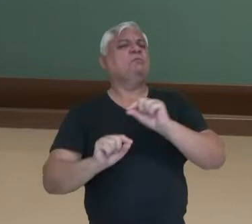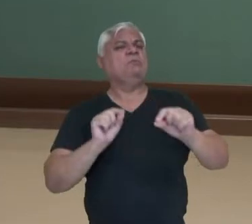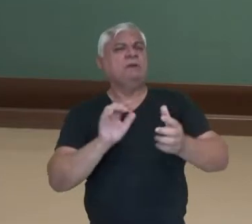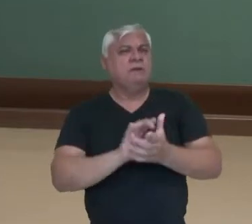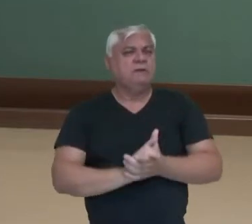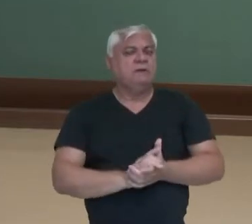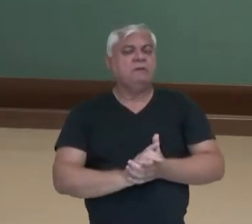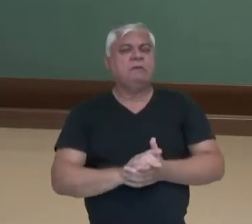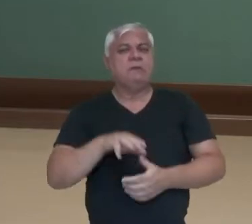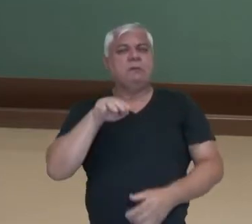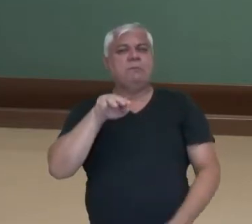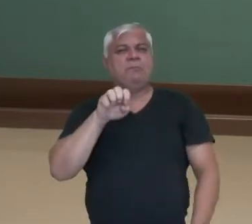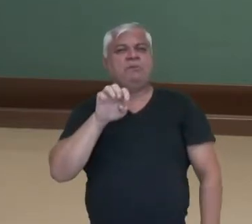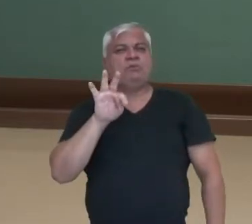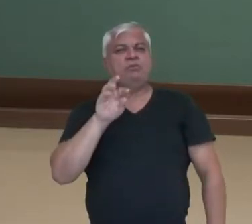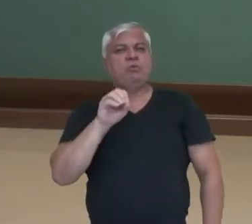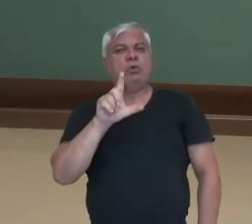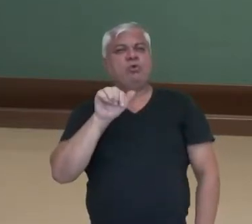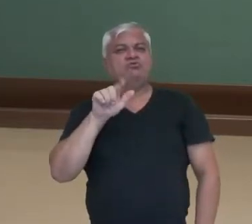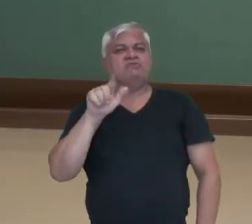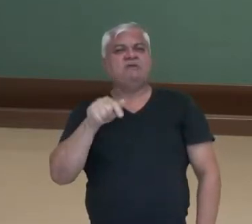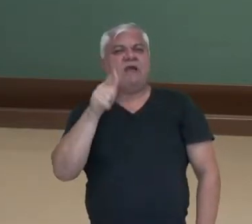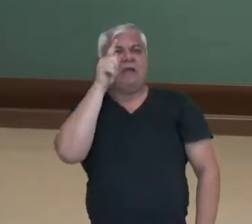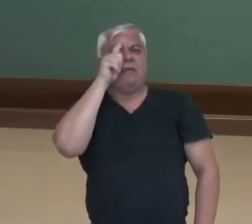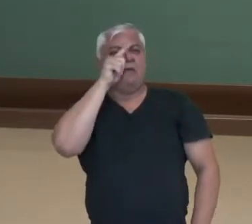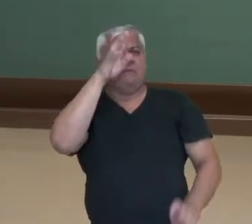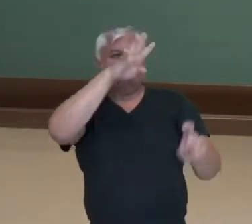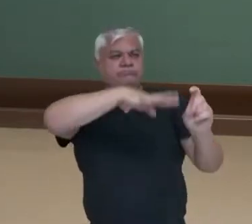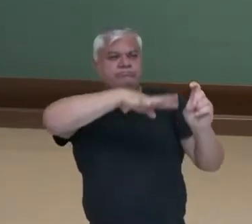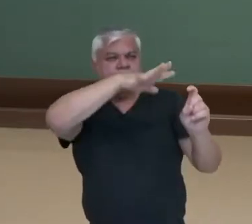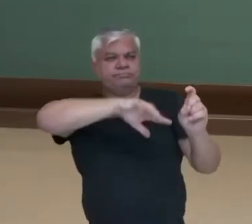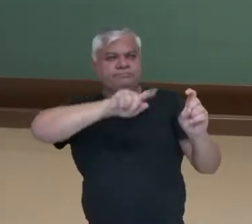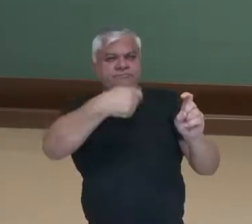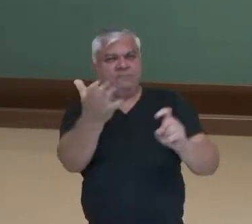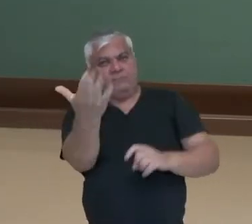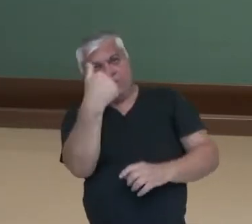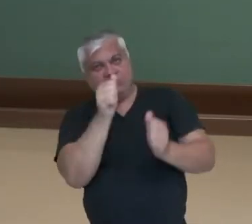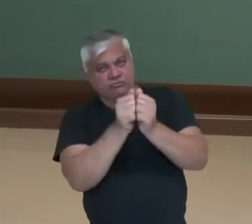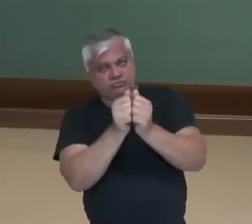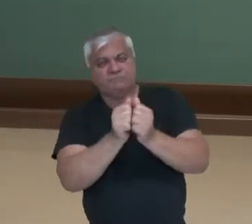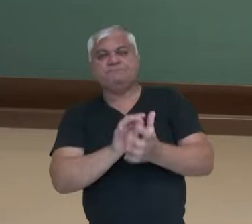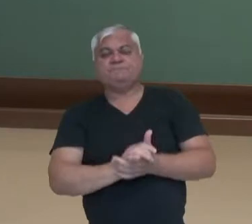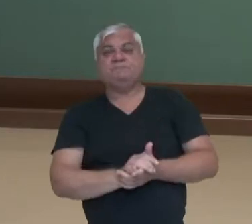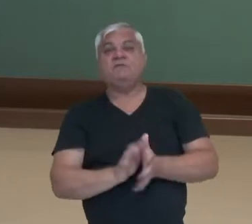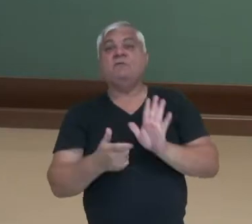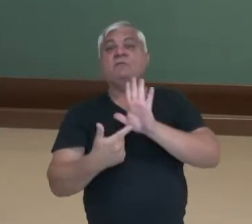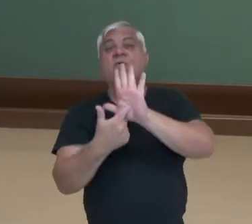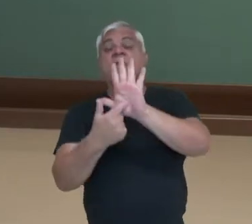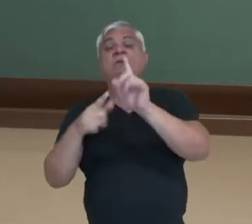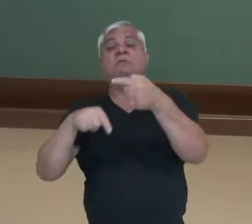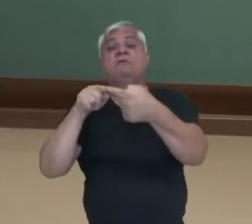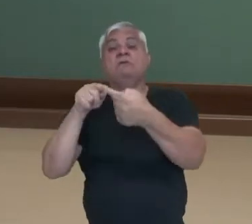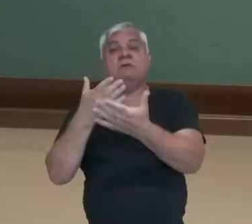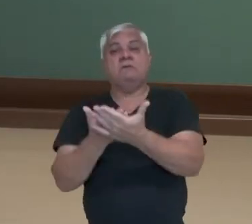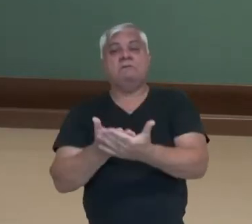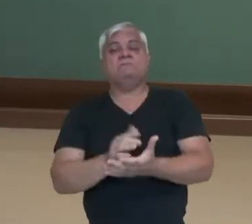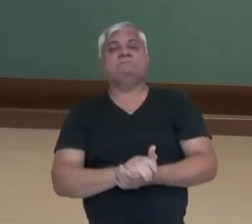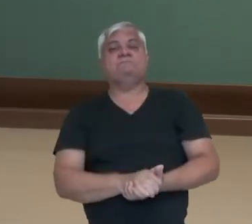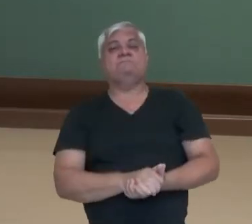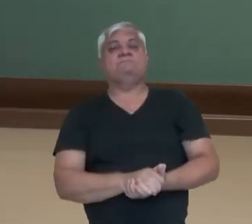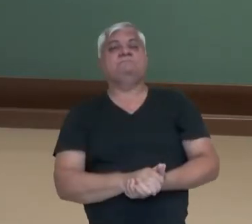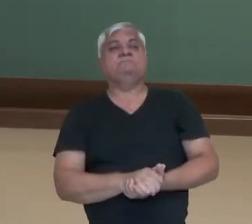é mitologia grega. Bora lá? Embarque nessa aventura, vamos juntos? Vou mostrar para vocês os objetivos desta aula.